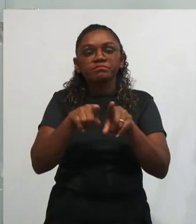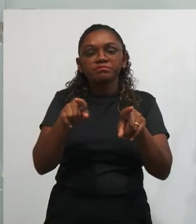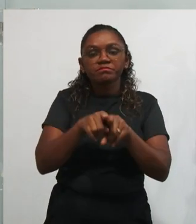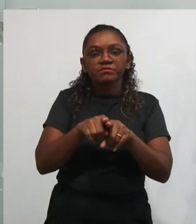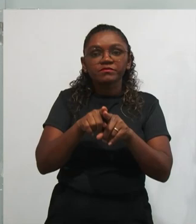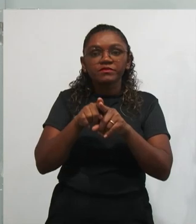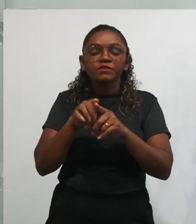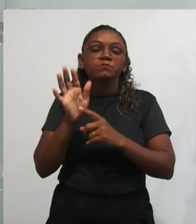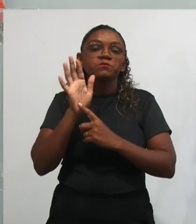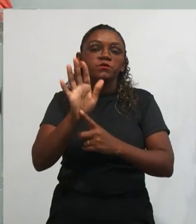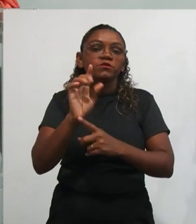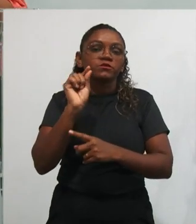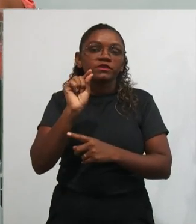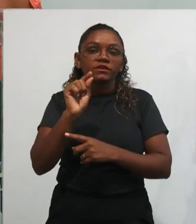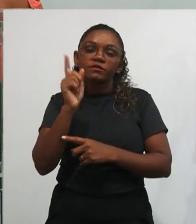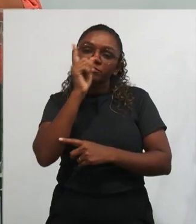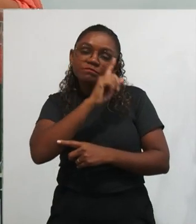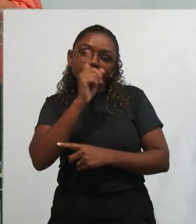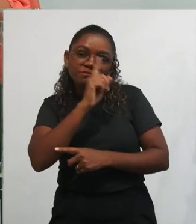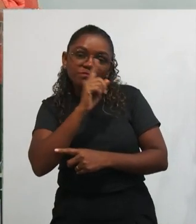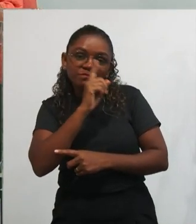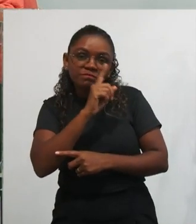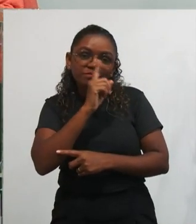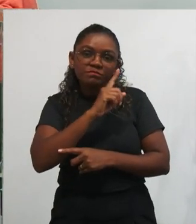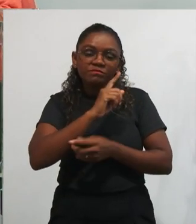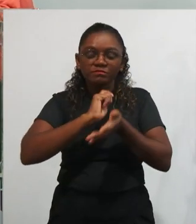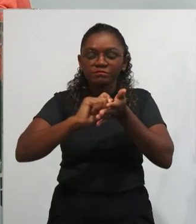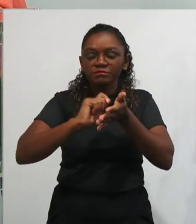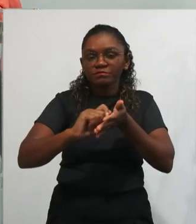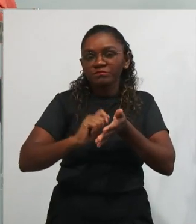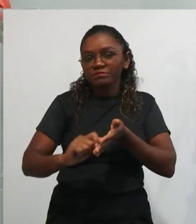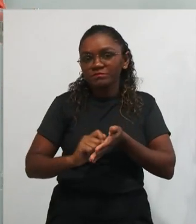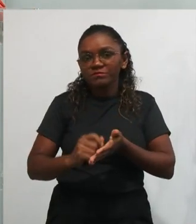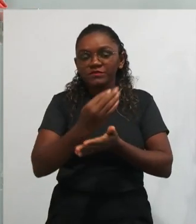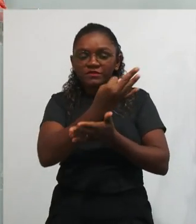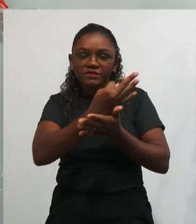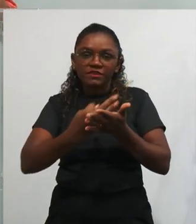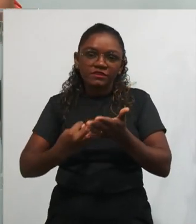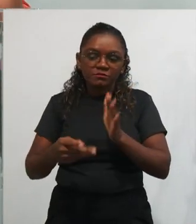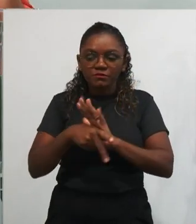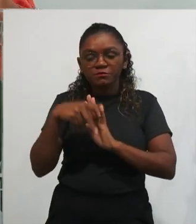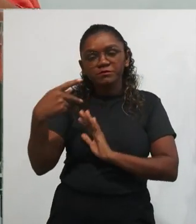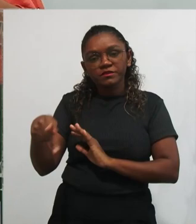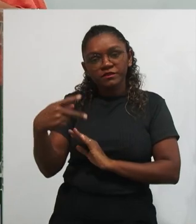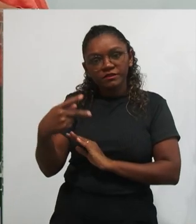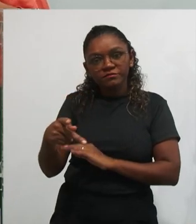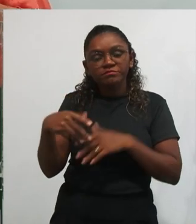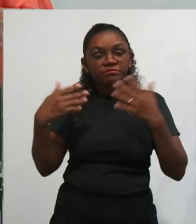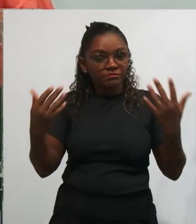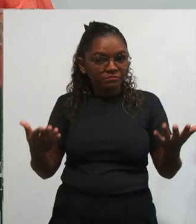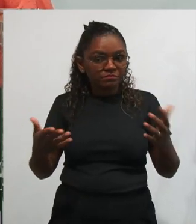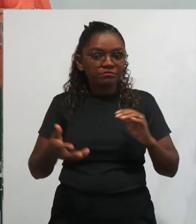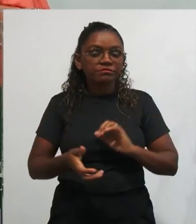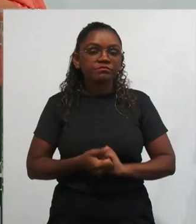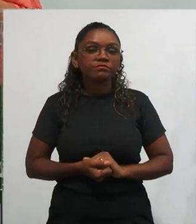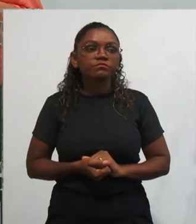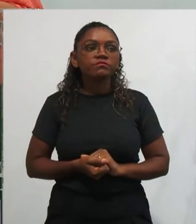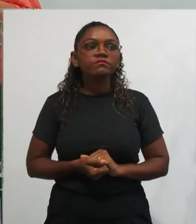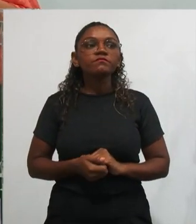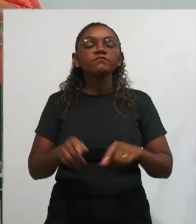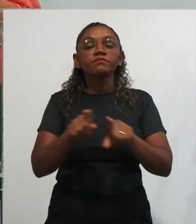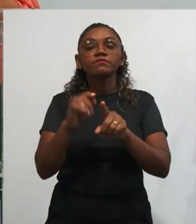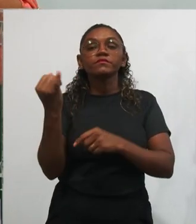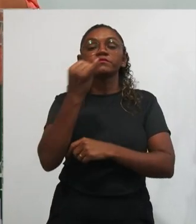apresentar uma disfunção na hora de fazer o seu texto ali também junto com a disortografia tá certo é